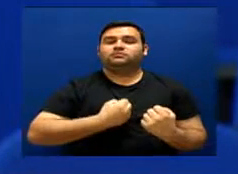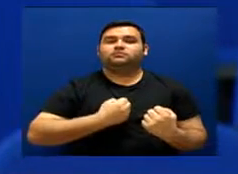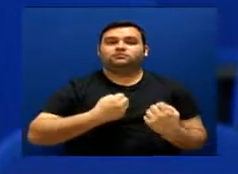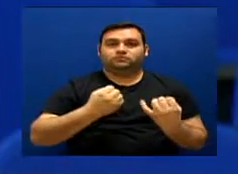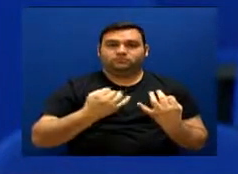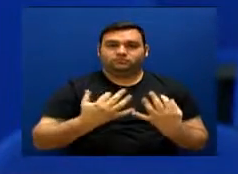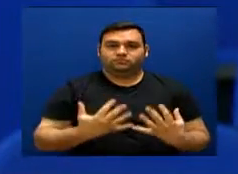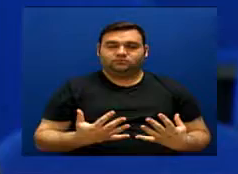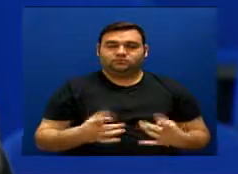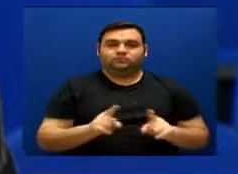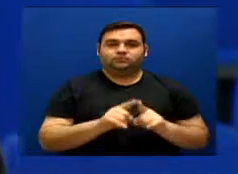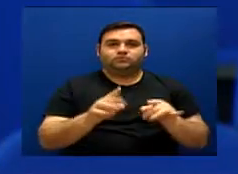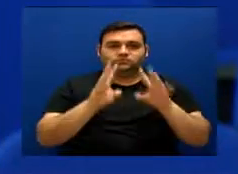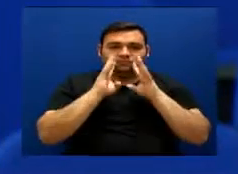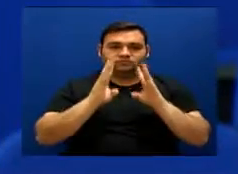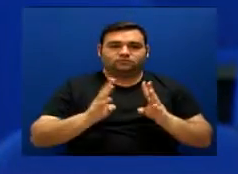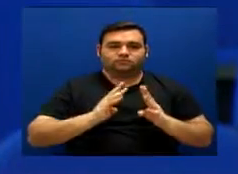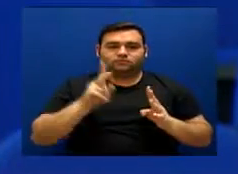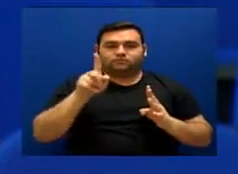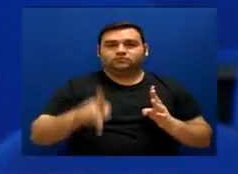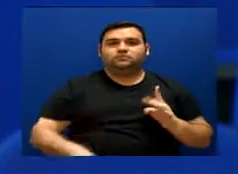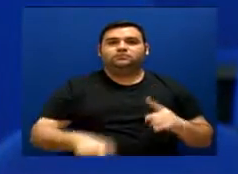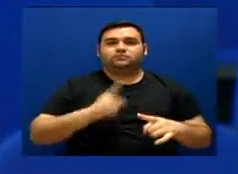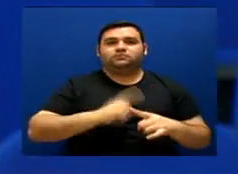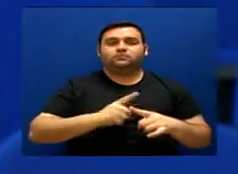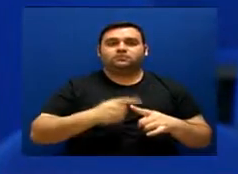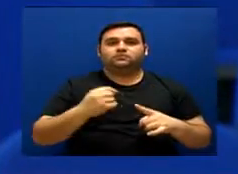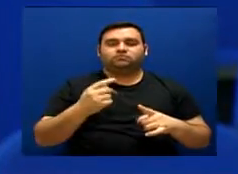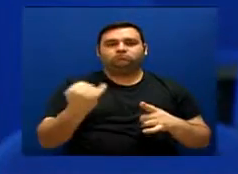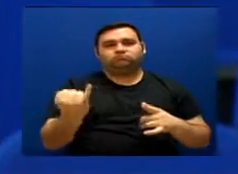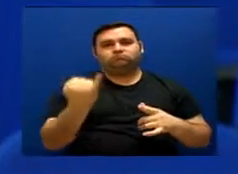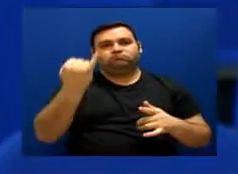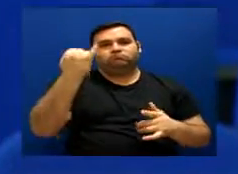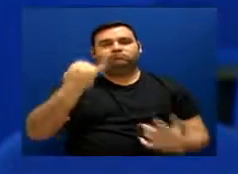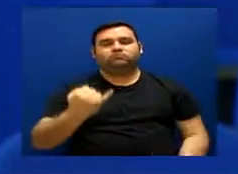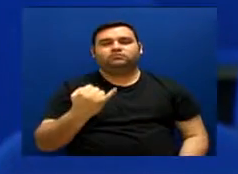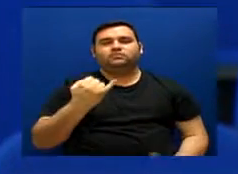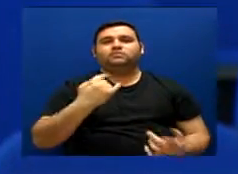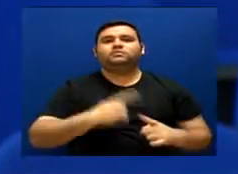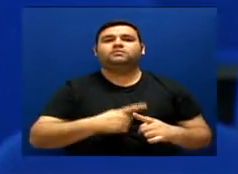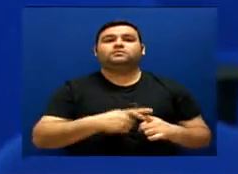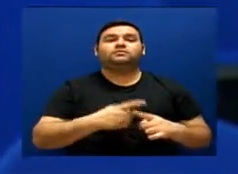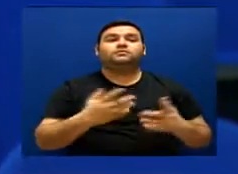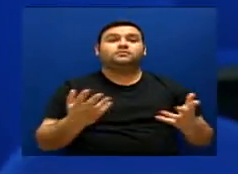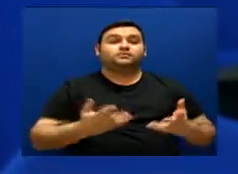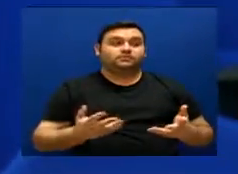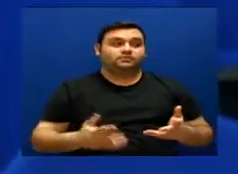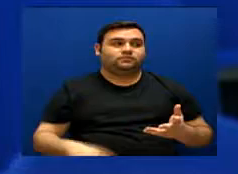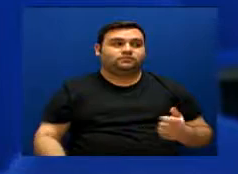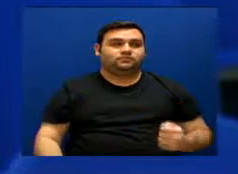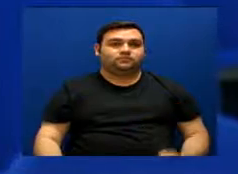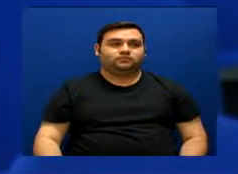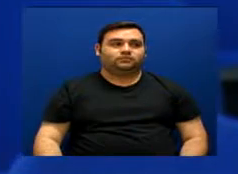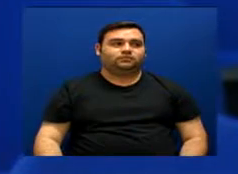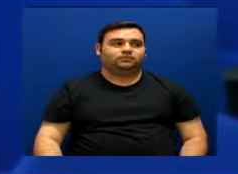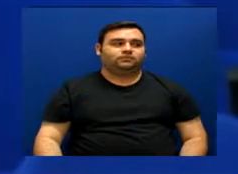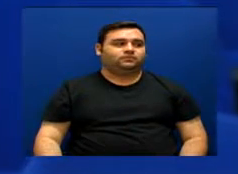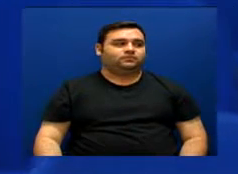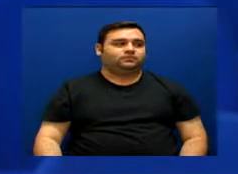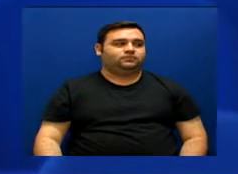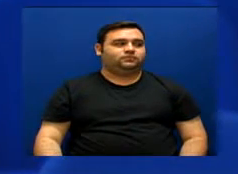daí peço a atenção do presidente, que é um fato importante, ao fato que nós temos aí